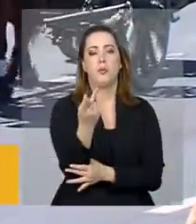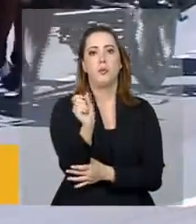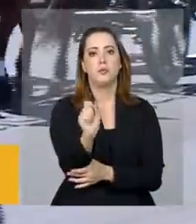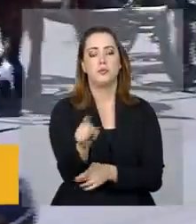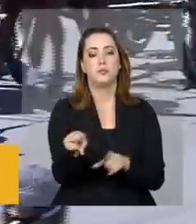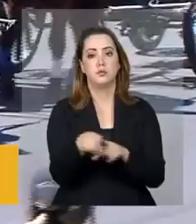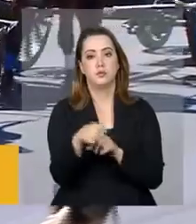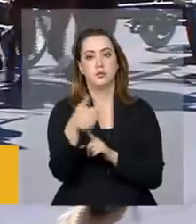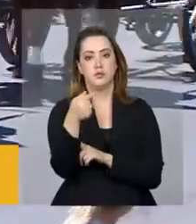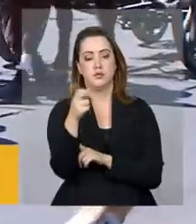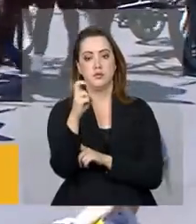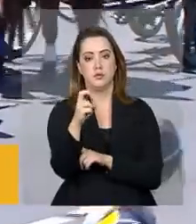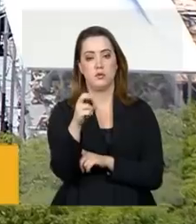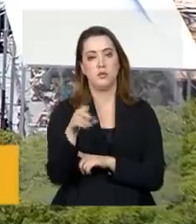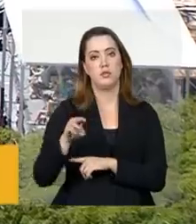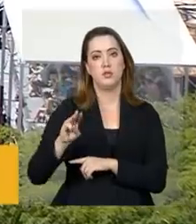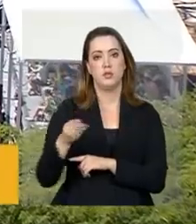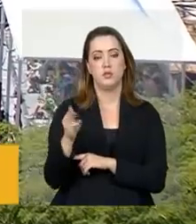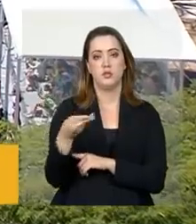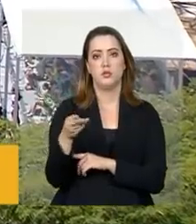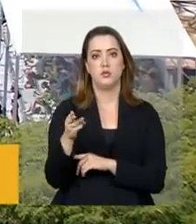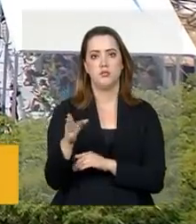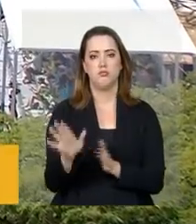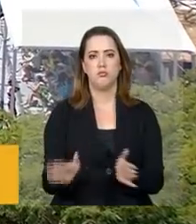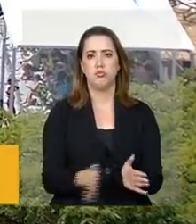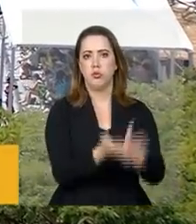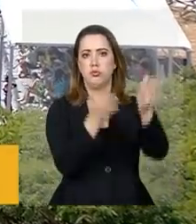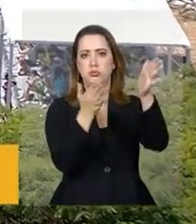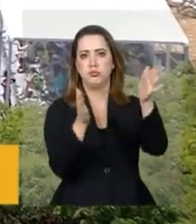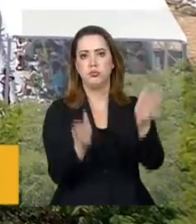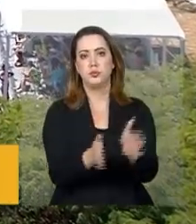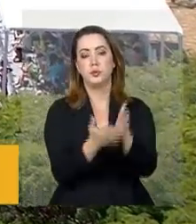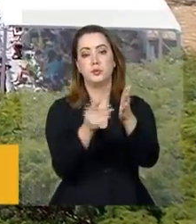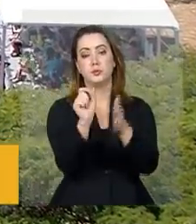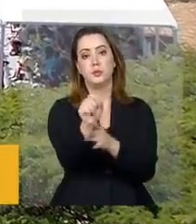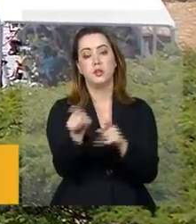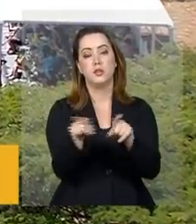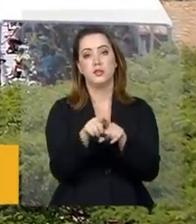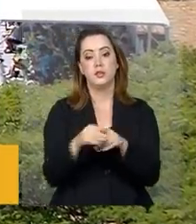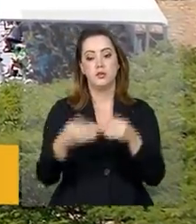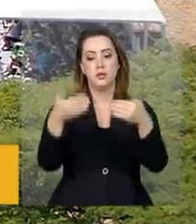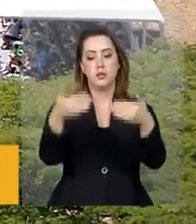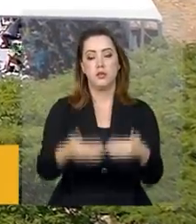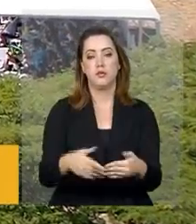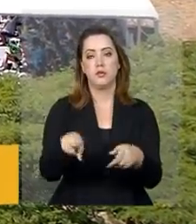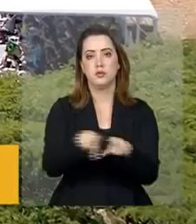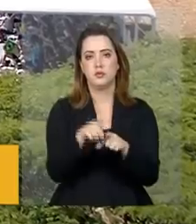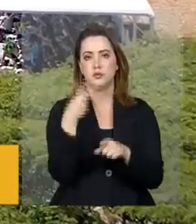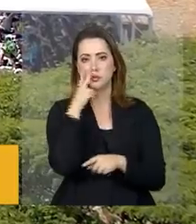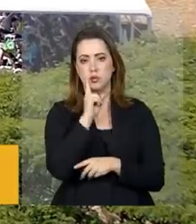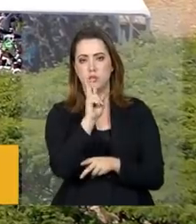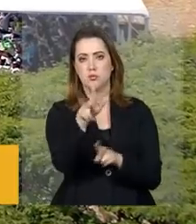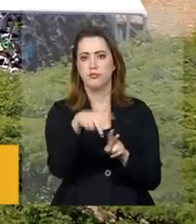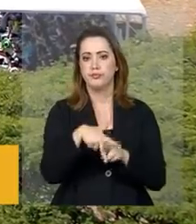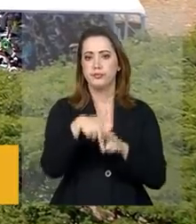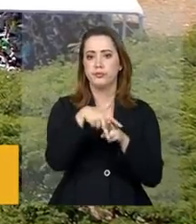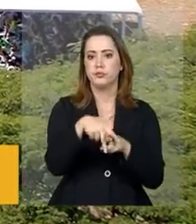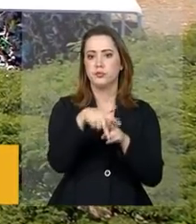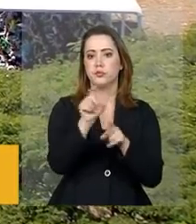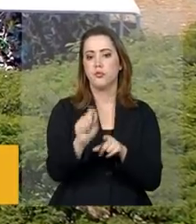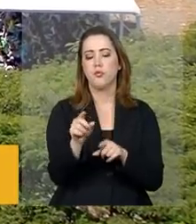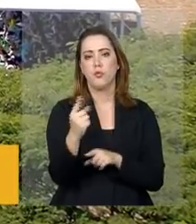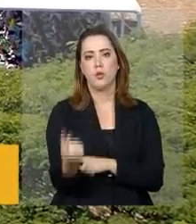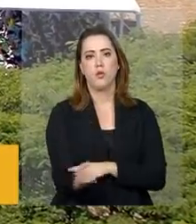75mm, que fazem as salvas. À frente nós vimos ali também com um cavalo pecherron,